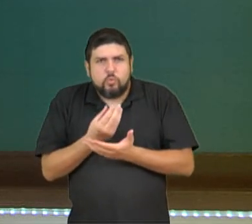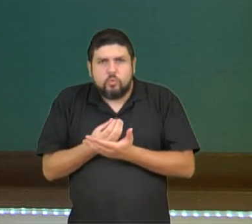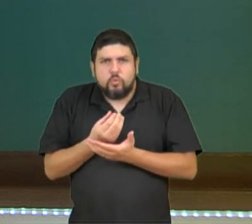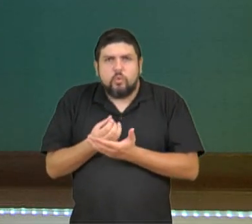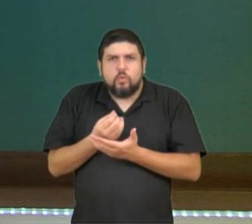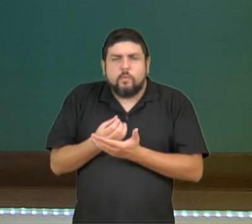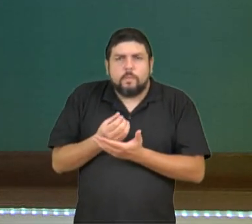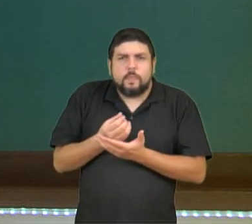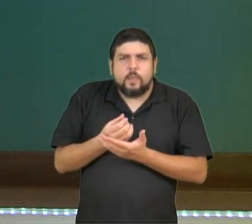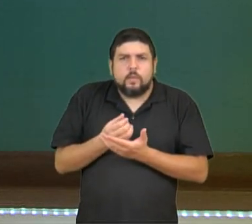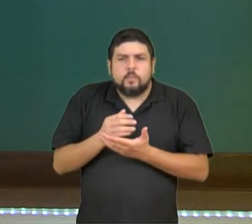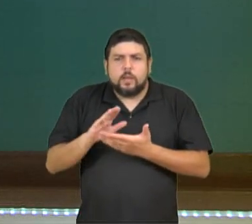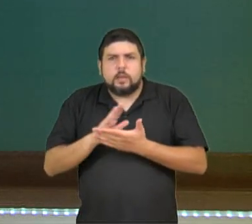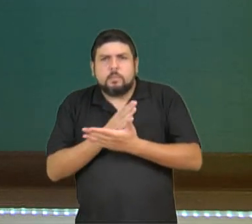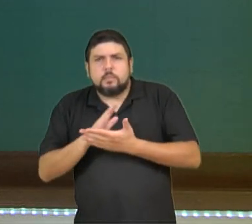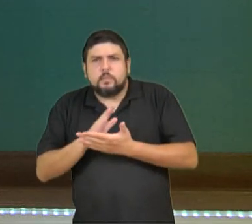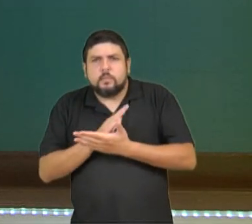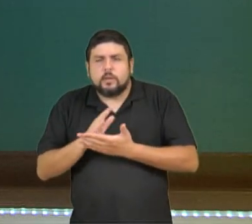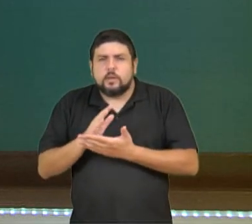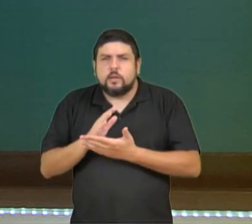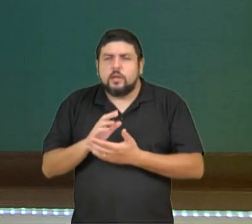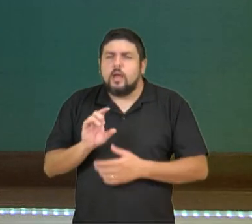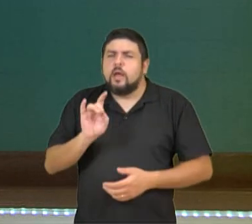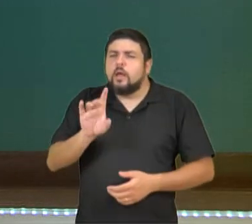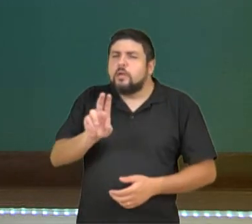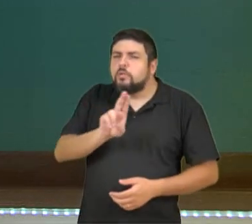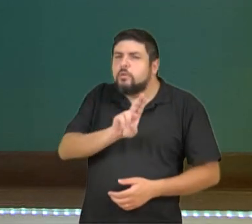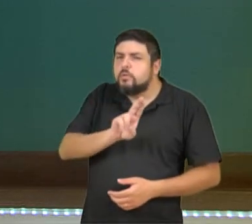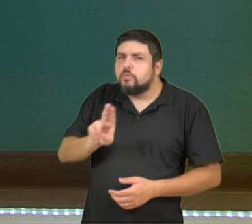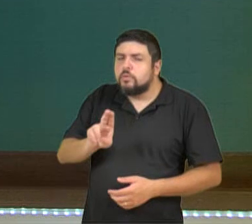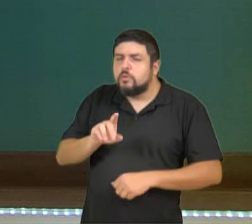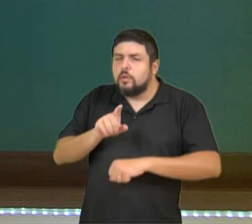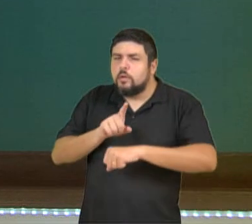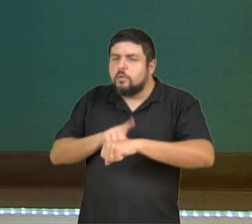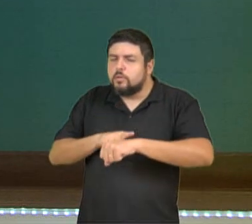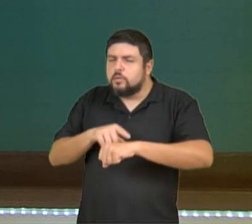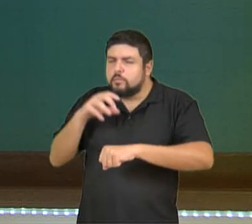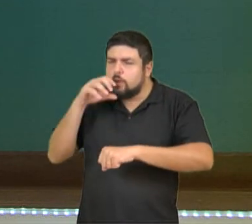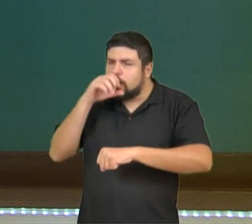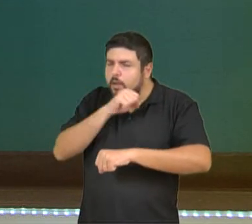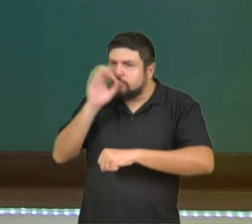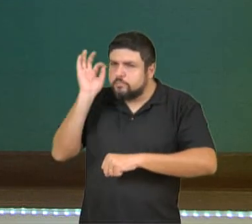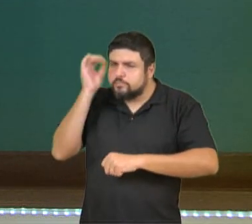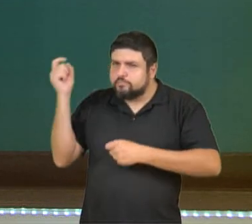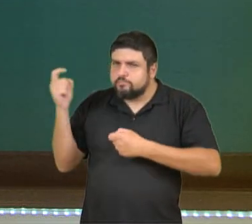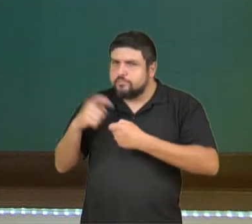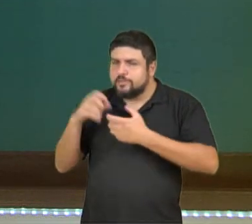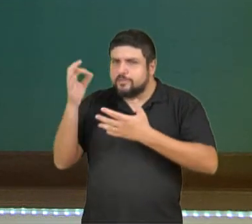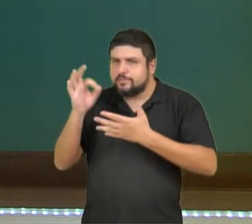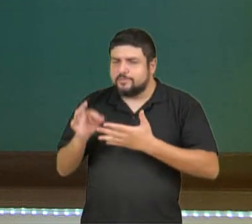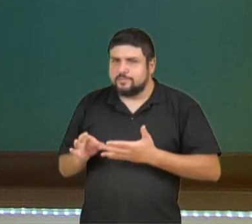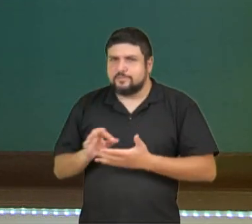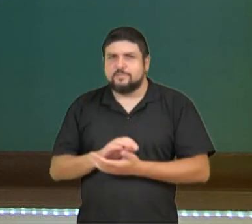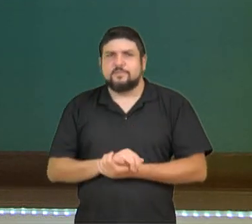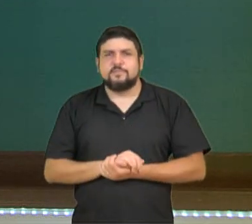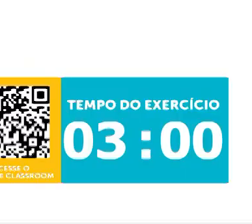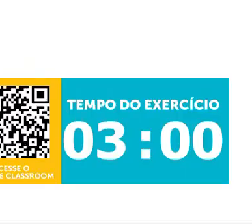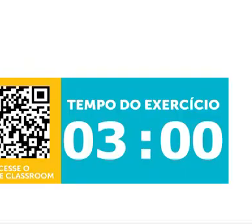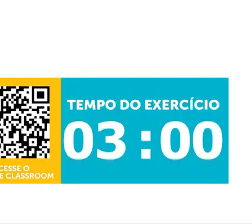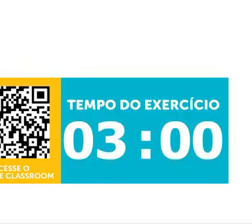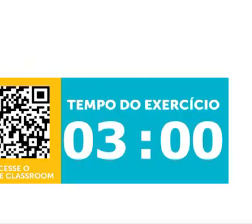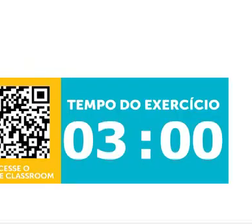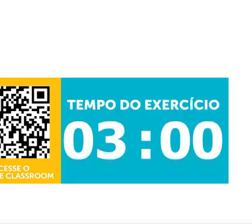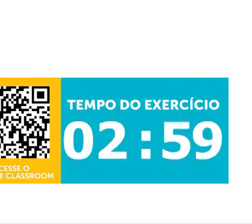os componentes nocivos dela? Só colocar o nome aí, vou dar um tempinho rapidinho e já tô de volta para a correção.